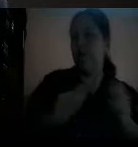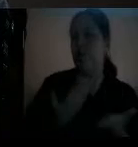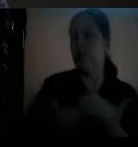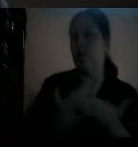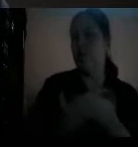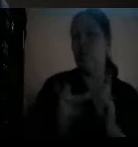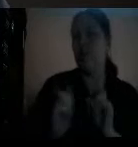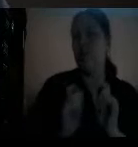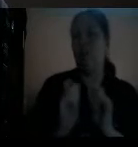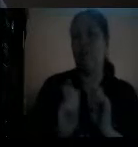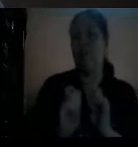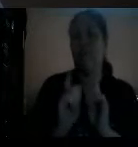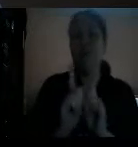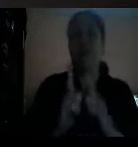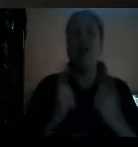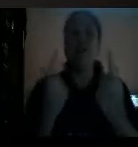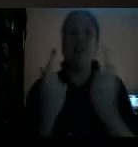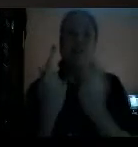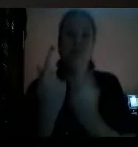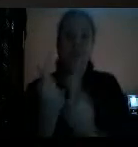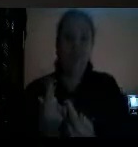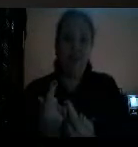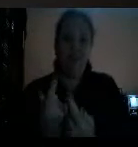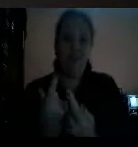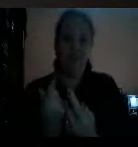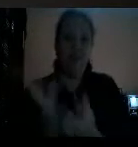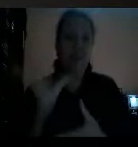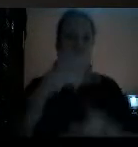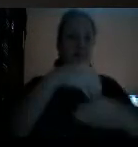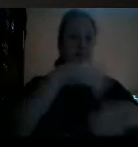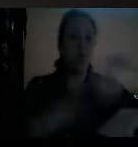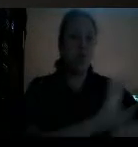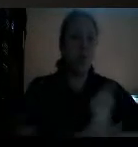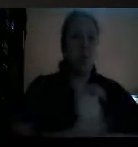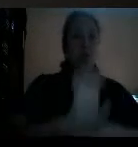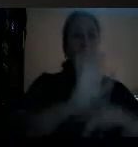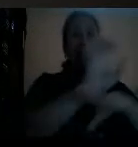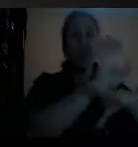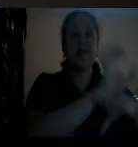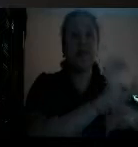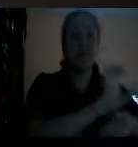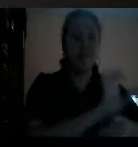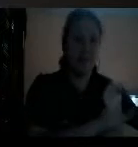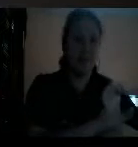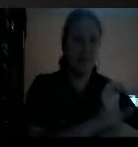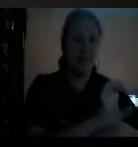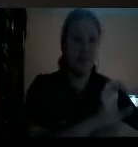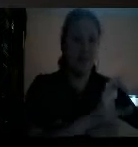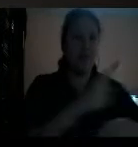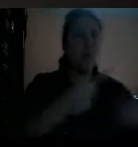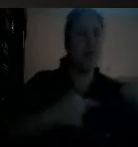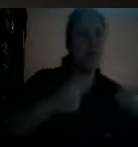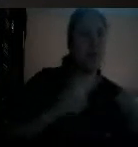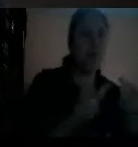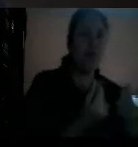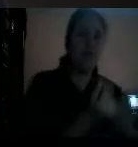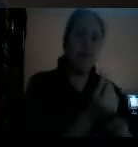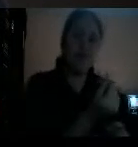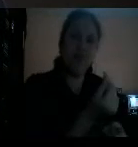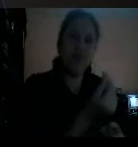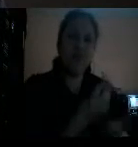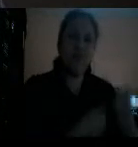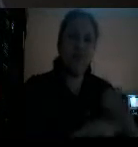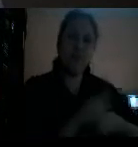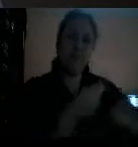geográficos, a grande ciência geográfica, sobre a ideia de como surge, é gerenciado e se mantém um estado. O